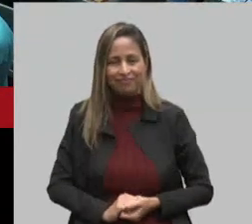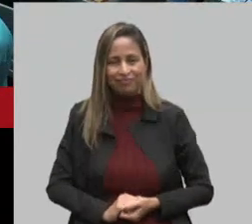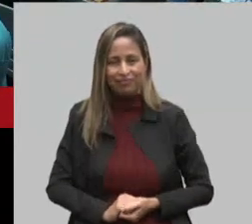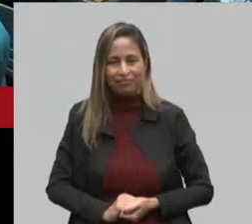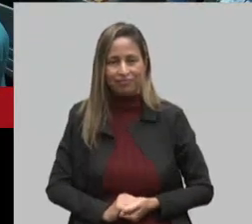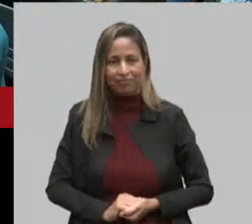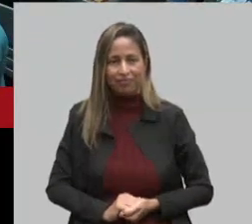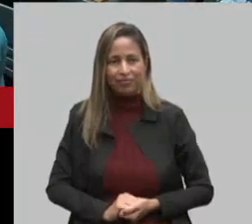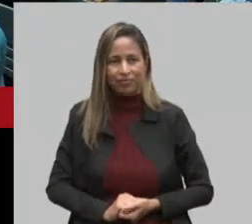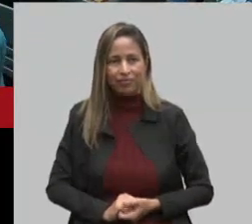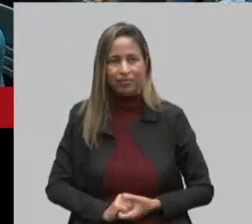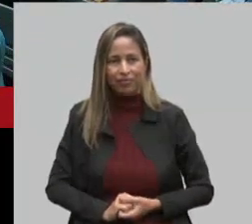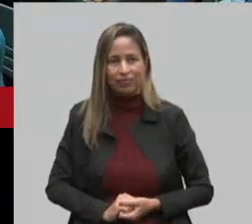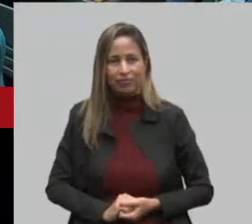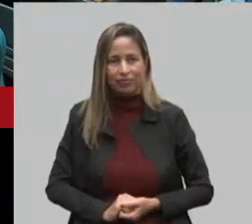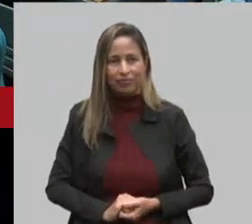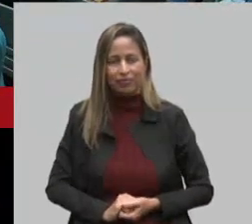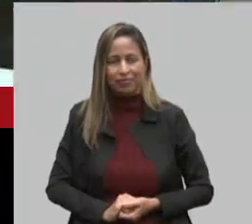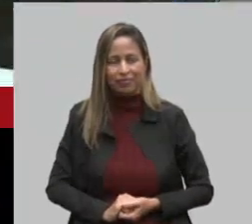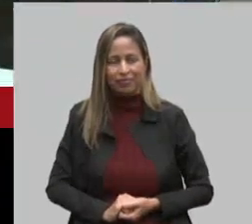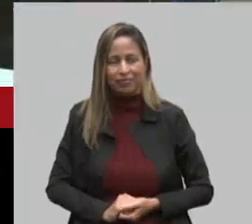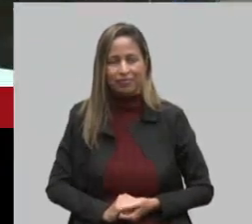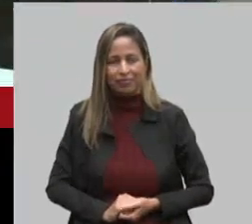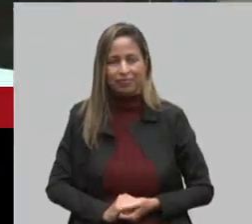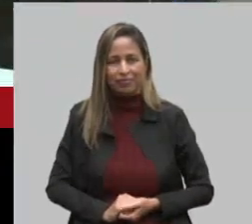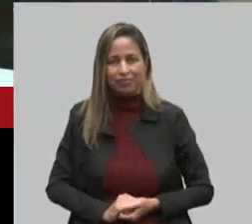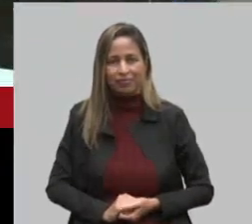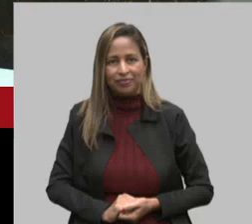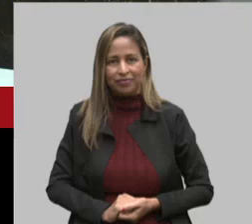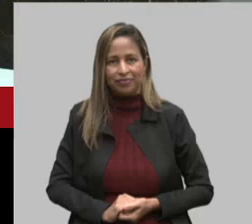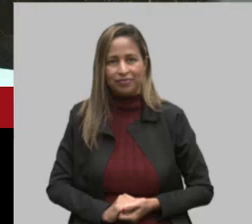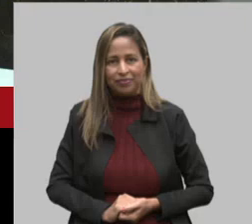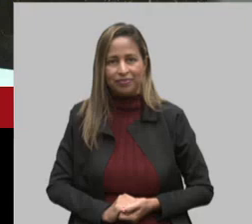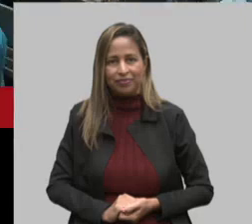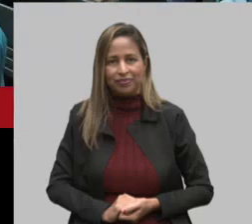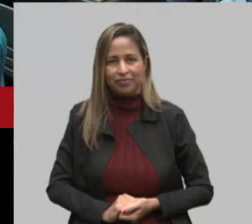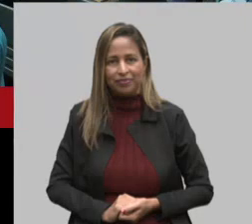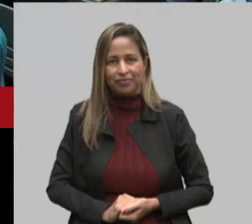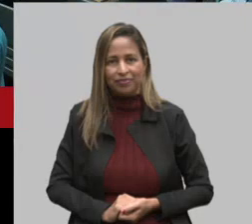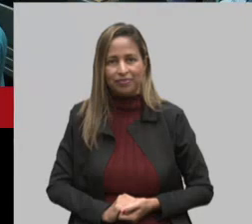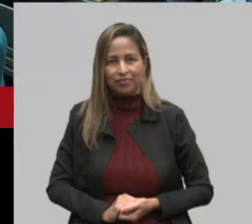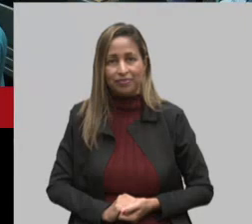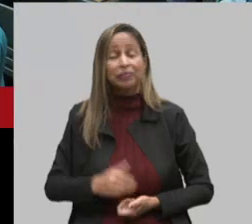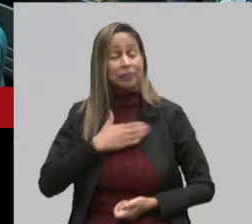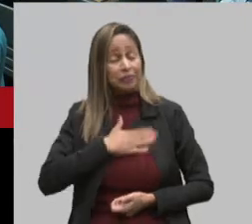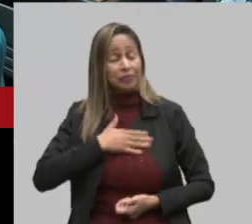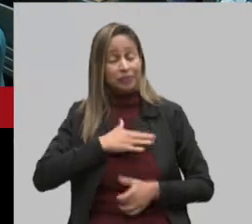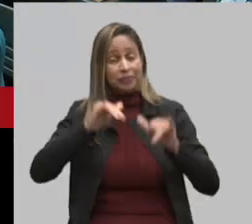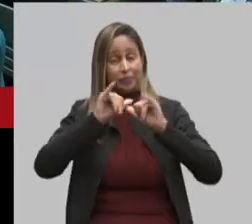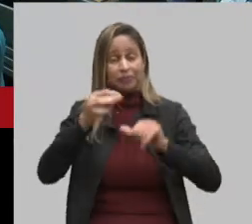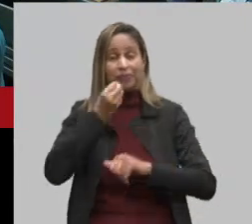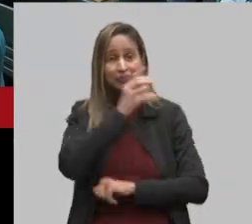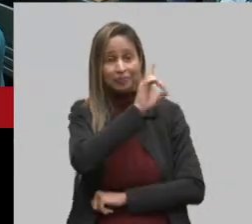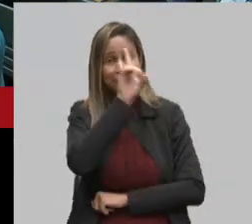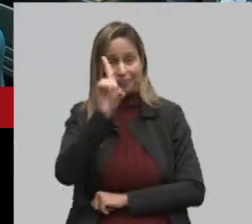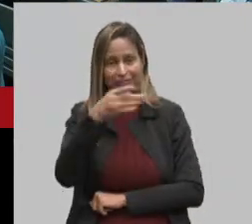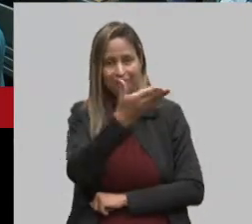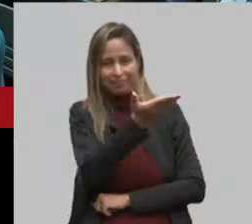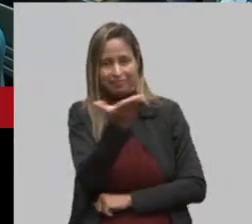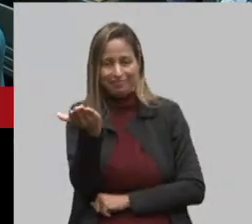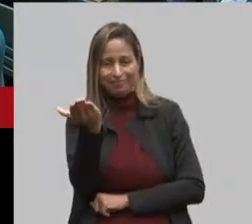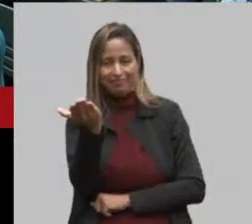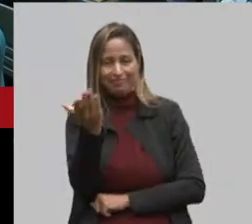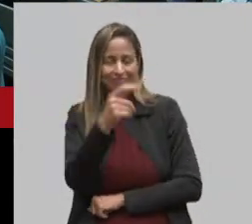obrigada passo a palavra agora para o Rafael queria dizer bom dia a todos Bom dia aos